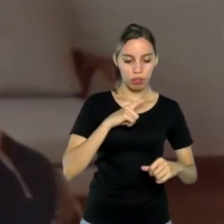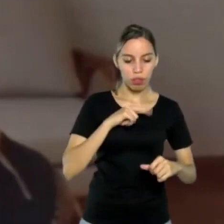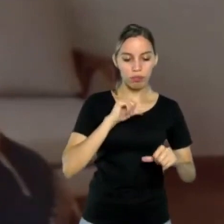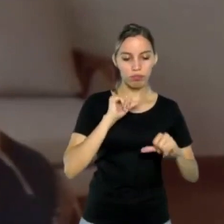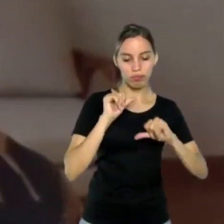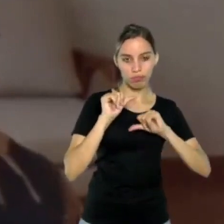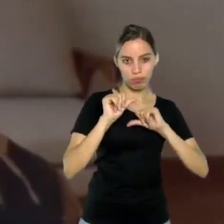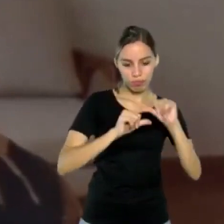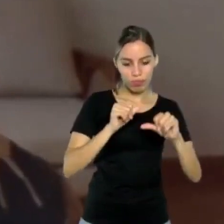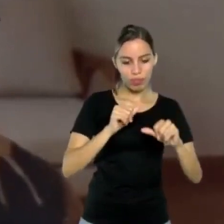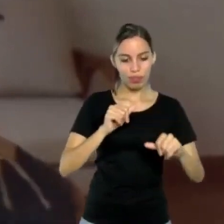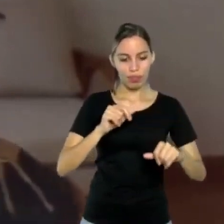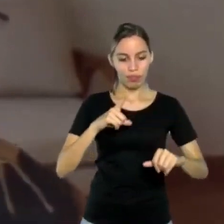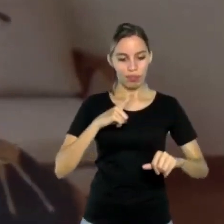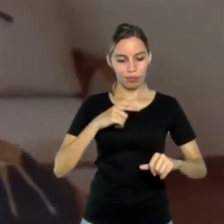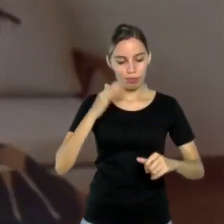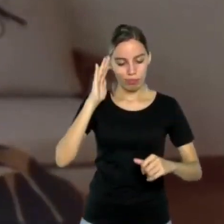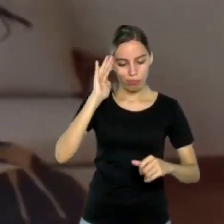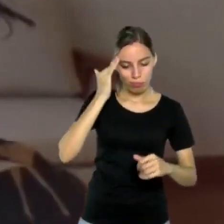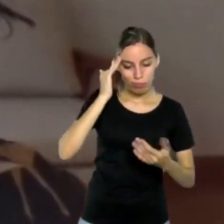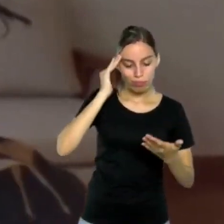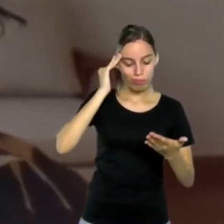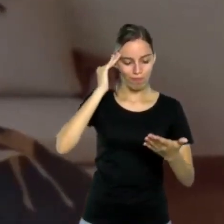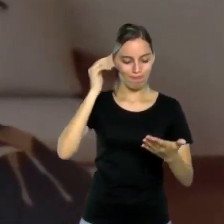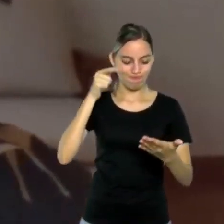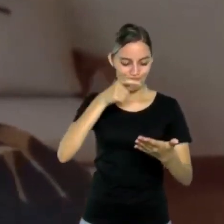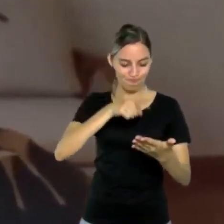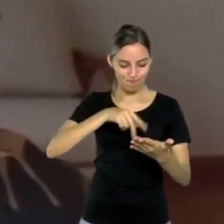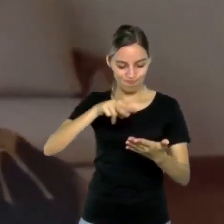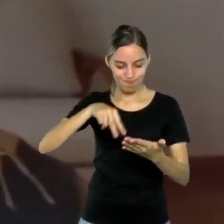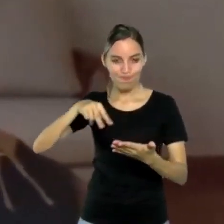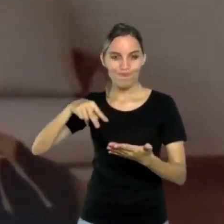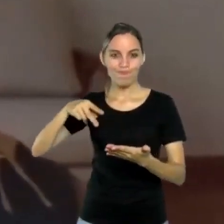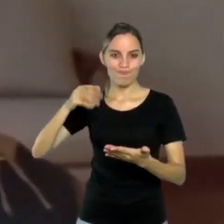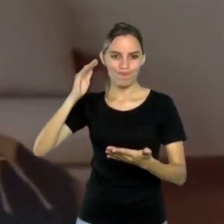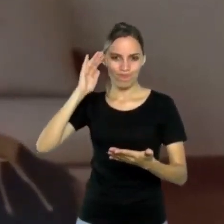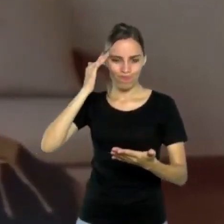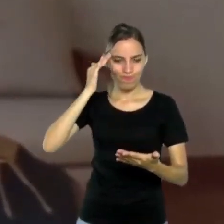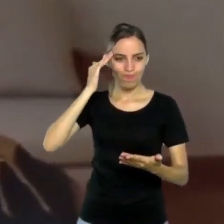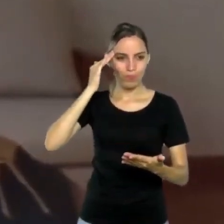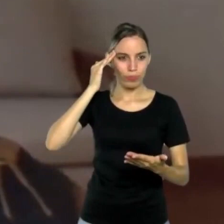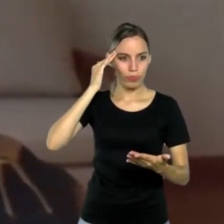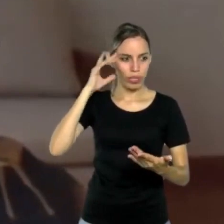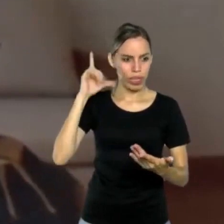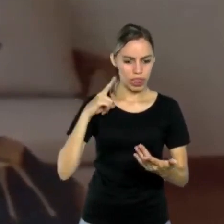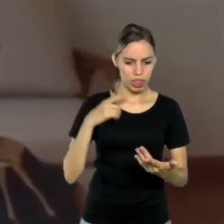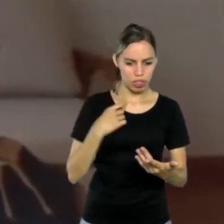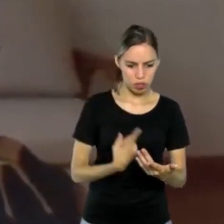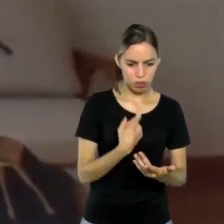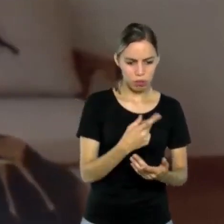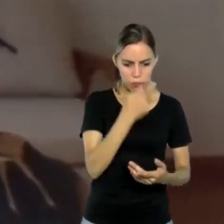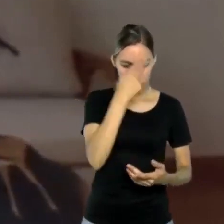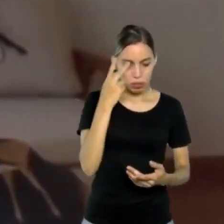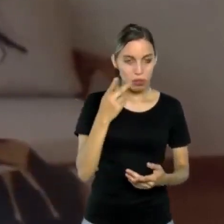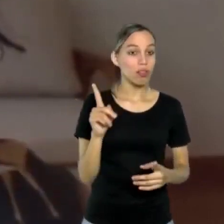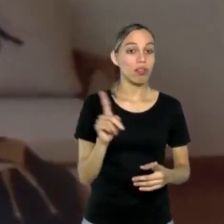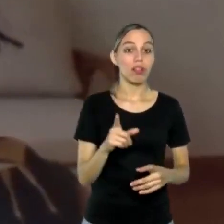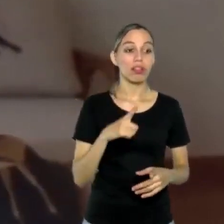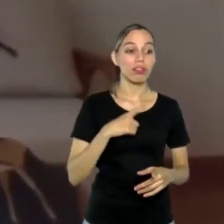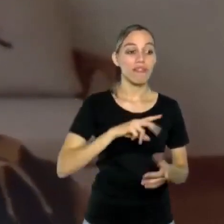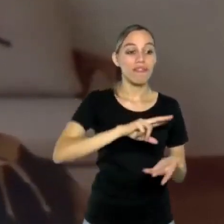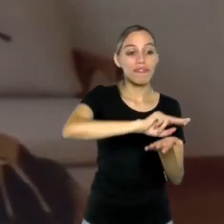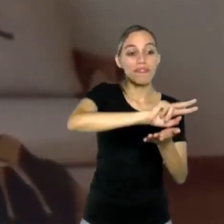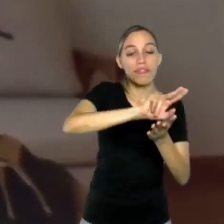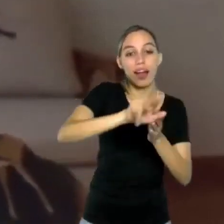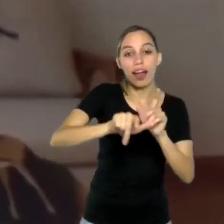uma lógica que precisa fazer sentido. E tem um tanto de gente que trabalha com isso, né? Tem profissionais super